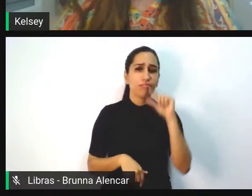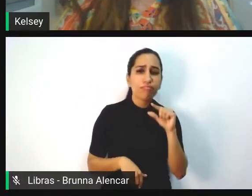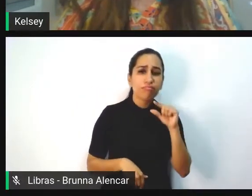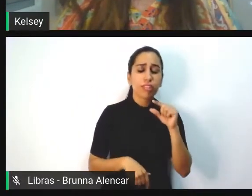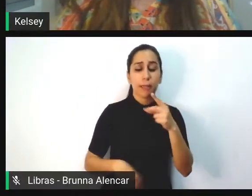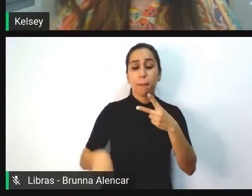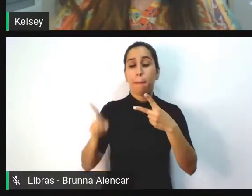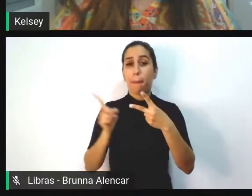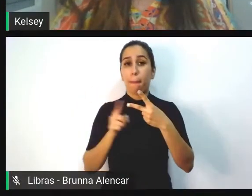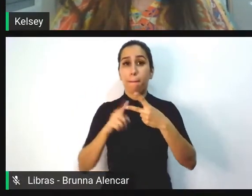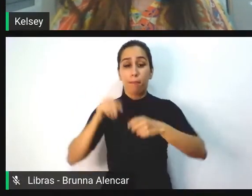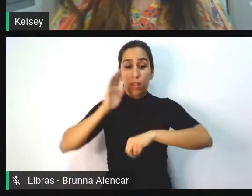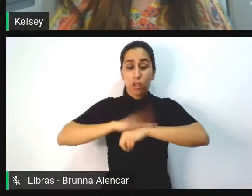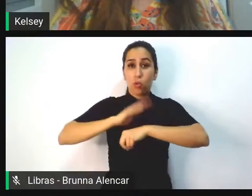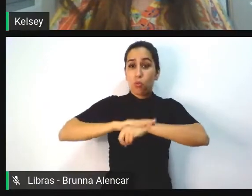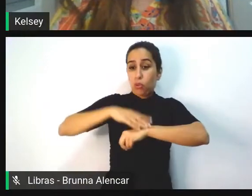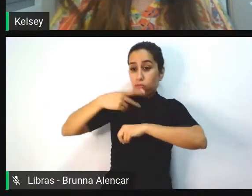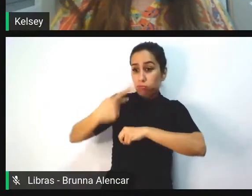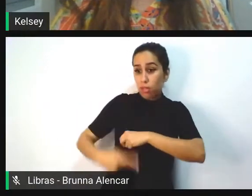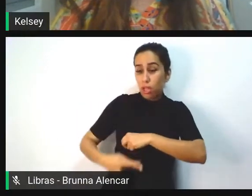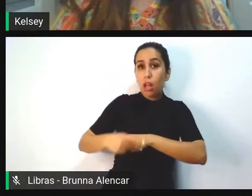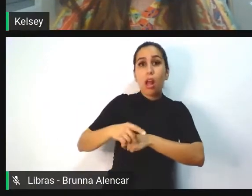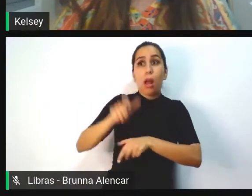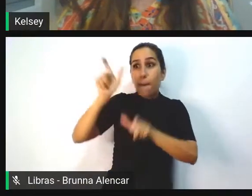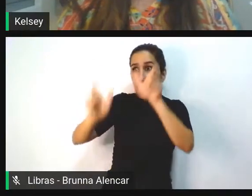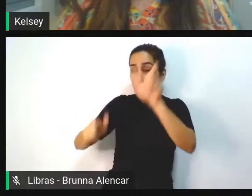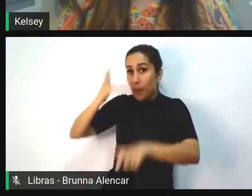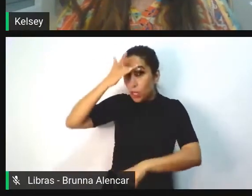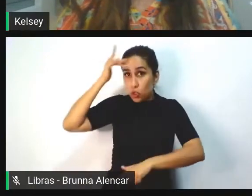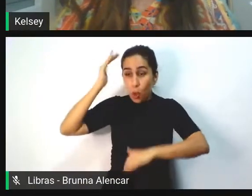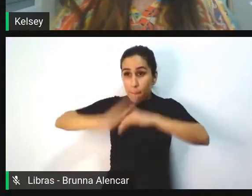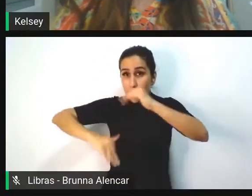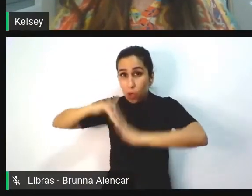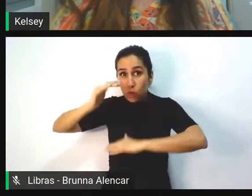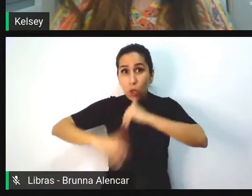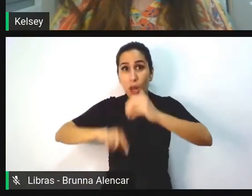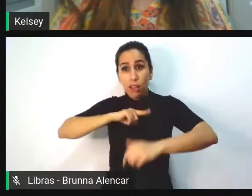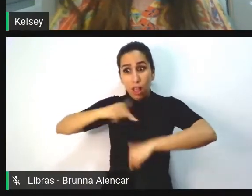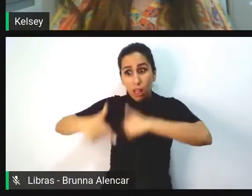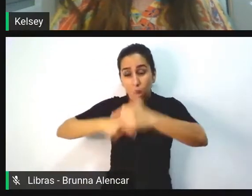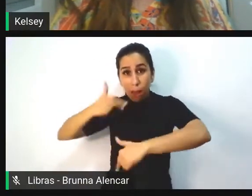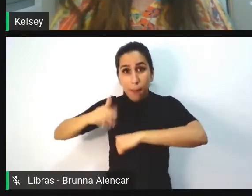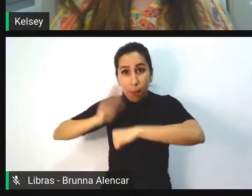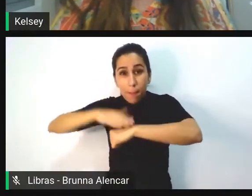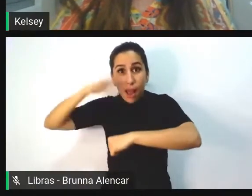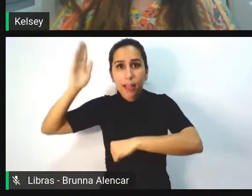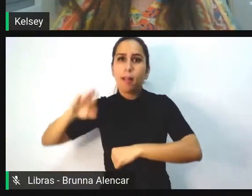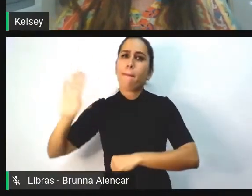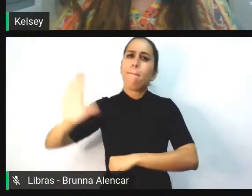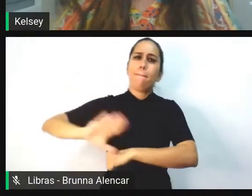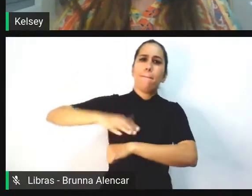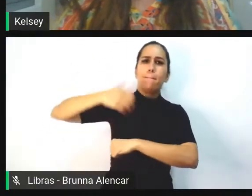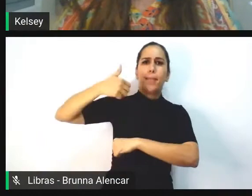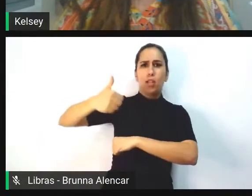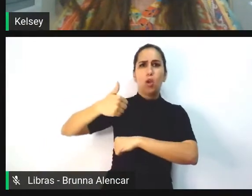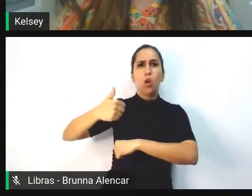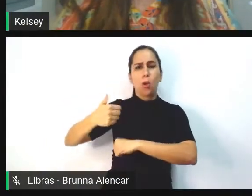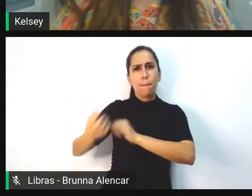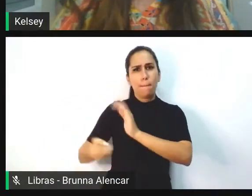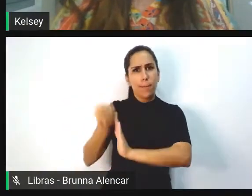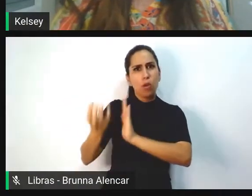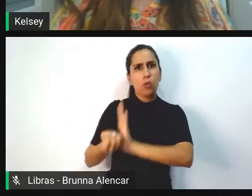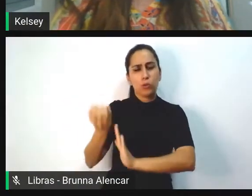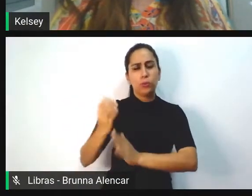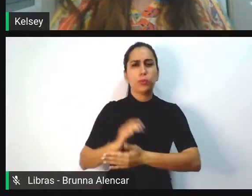Autonomia, quanto maior a autonomia o trabalhador tiver, melhor para a produção. E acho que no ambiente domiciliar, a autonomia tende a